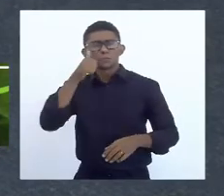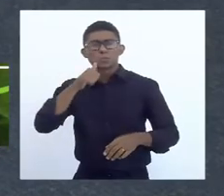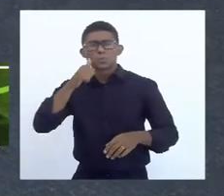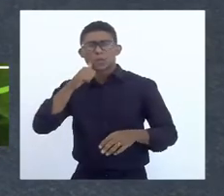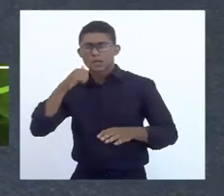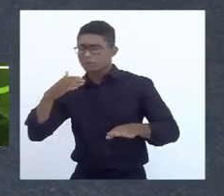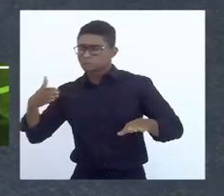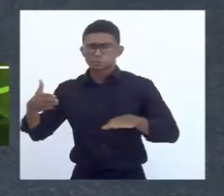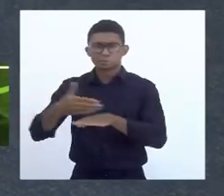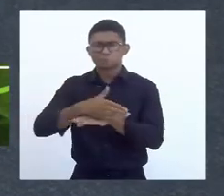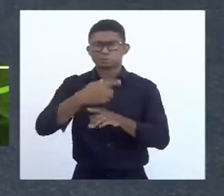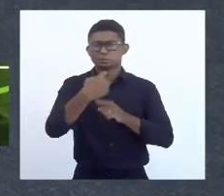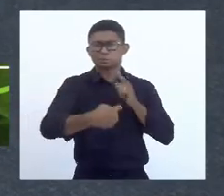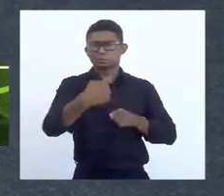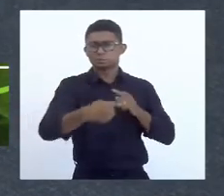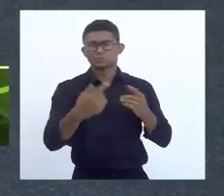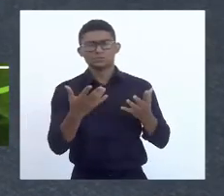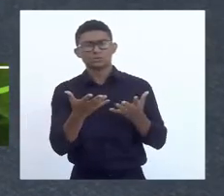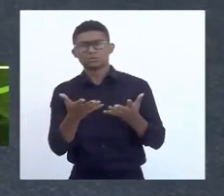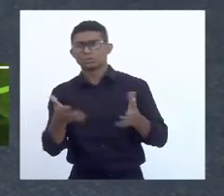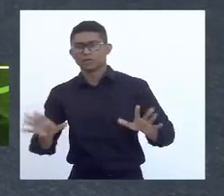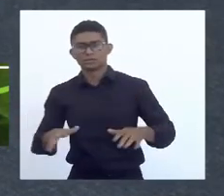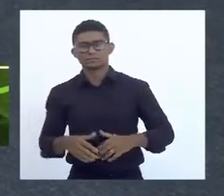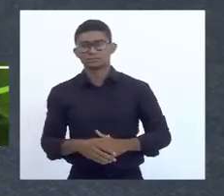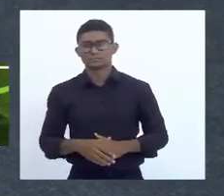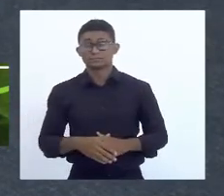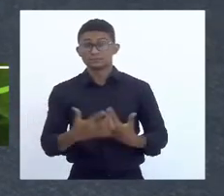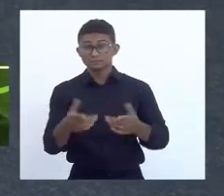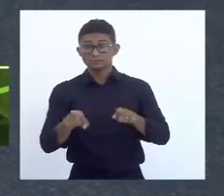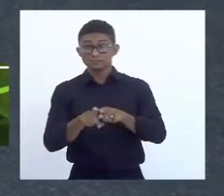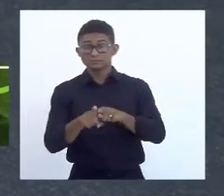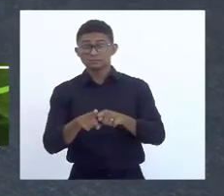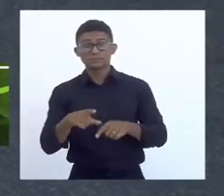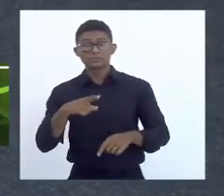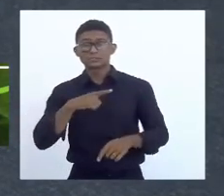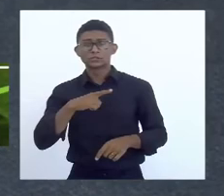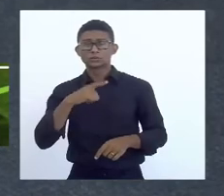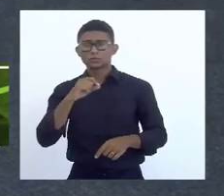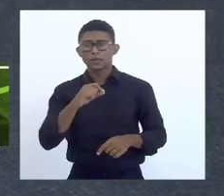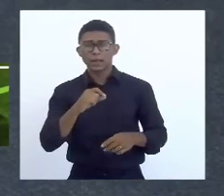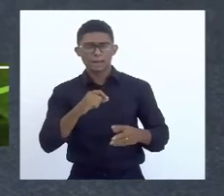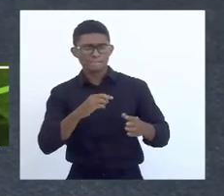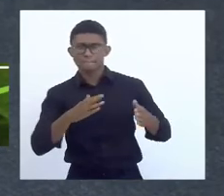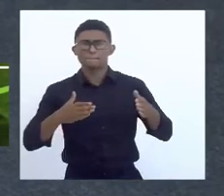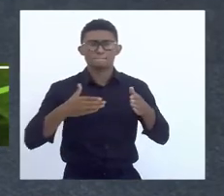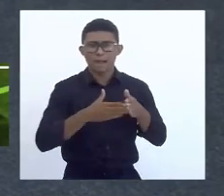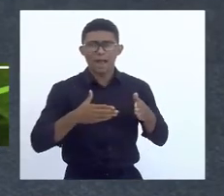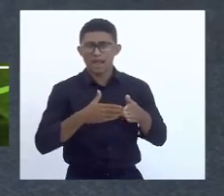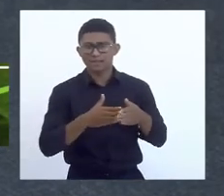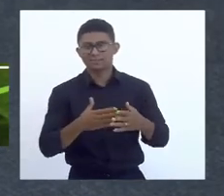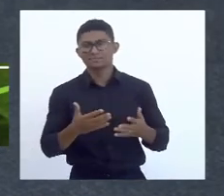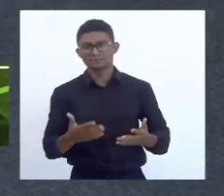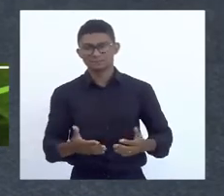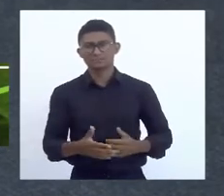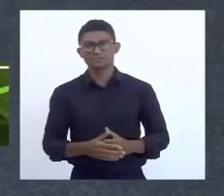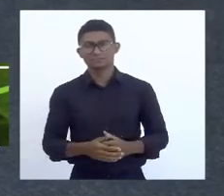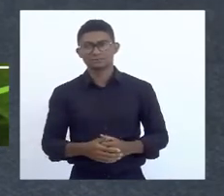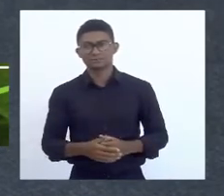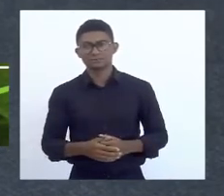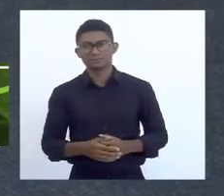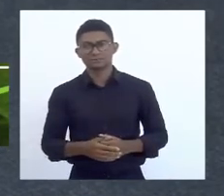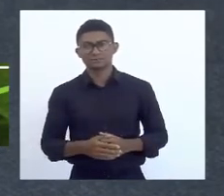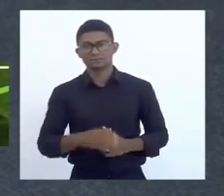política. É também uma forma de tentar impedir essa participação, sobretudo nesse